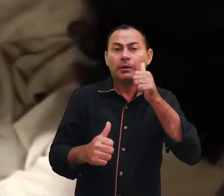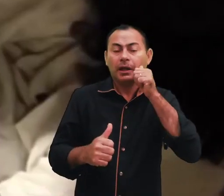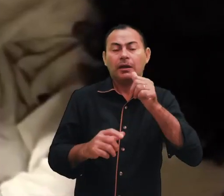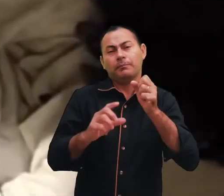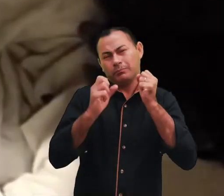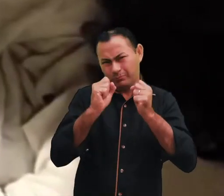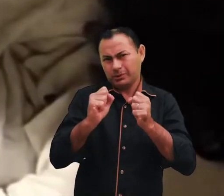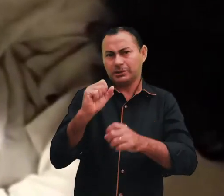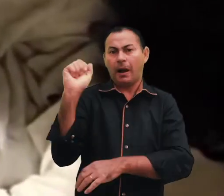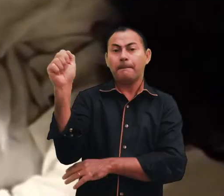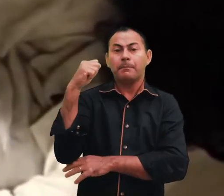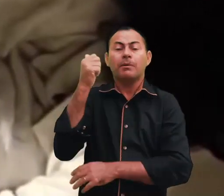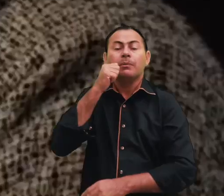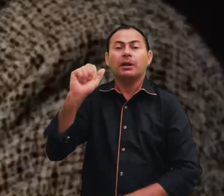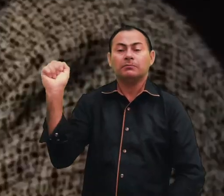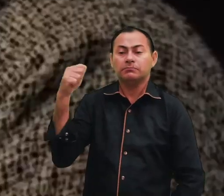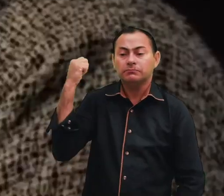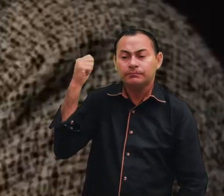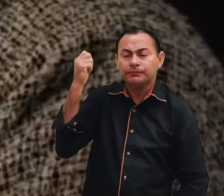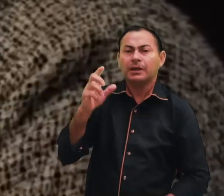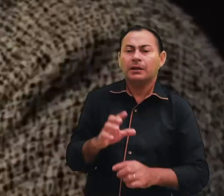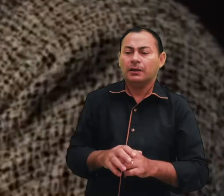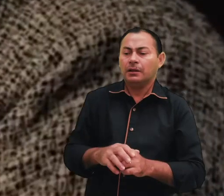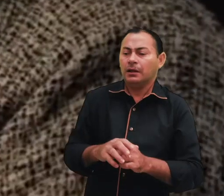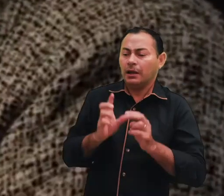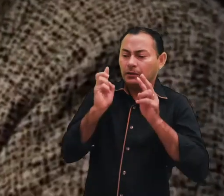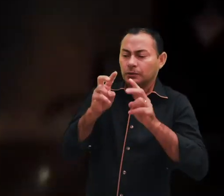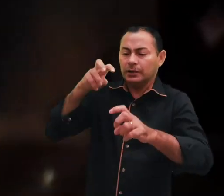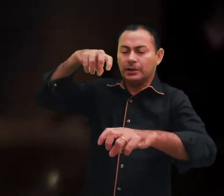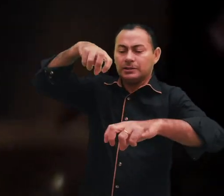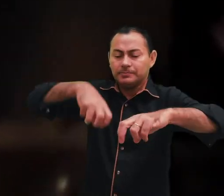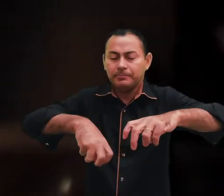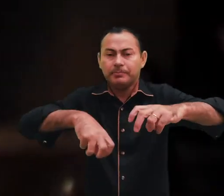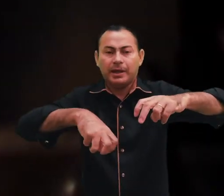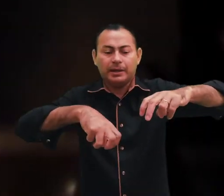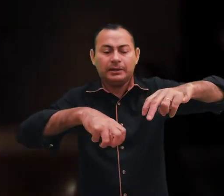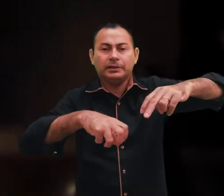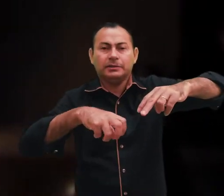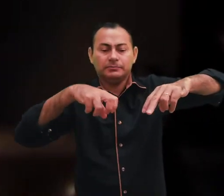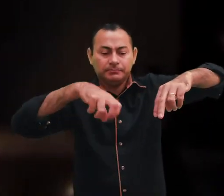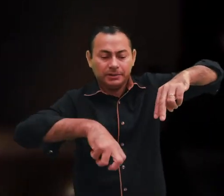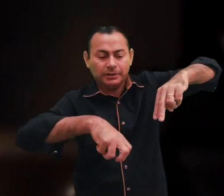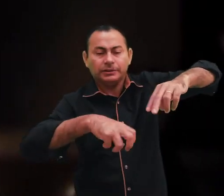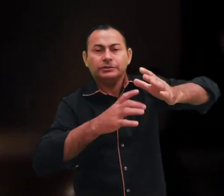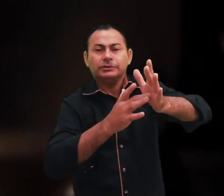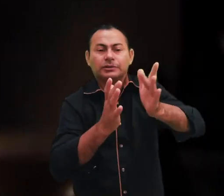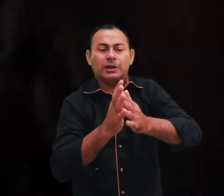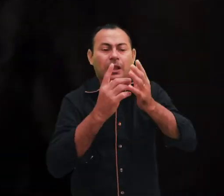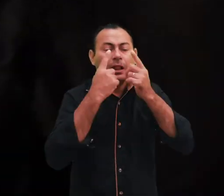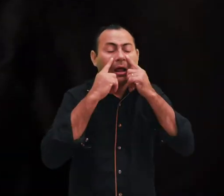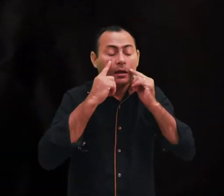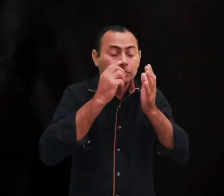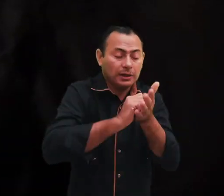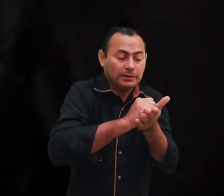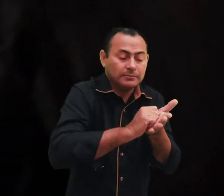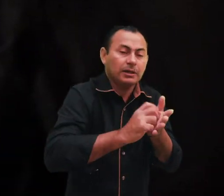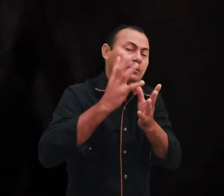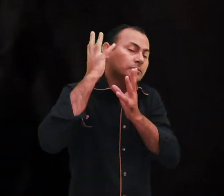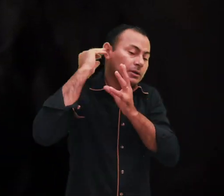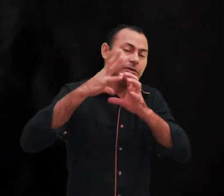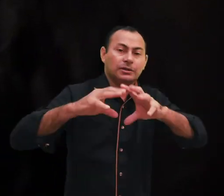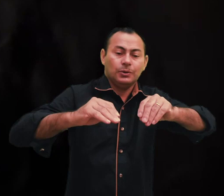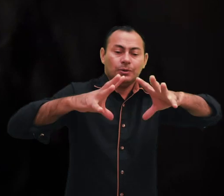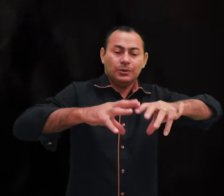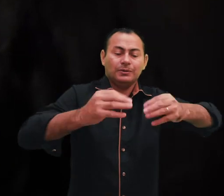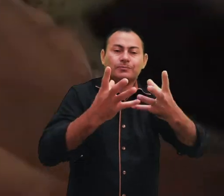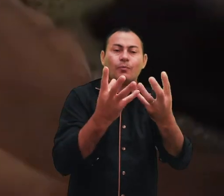uma prostituta e, apesar disso, ela caiu aos pés de Jesus, os lavou com suas lágrimas e os secou com